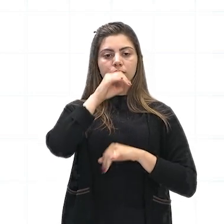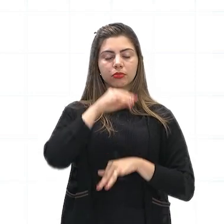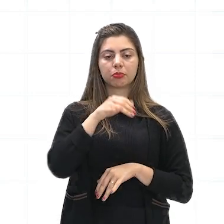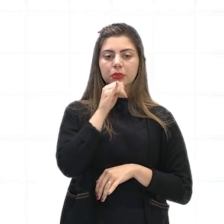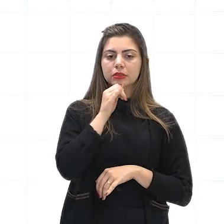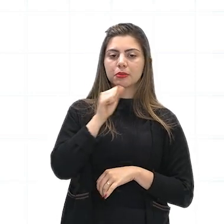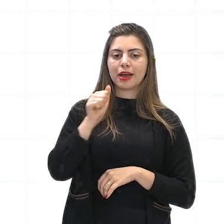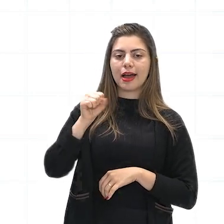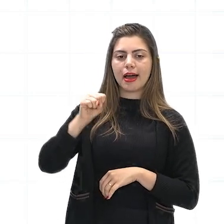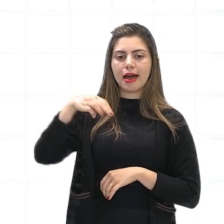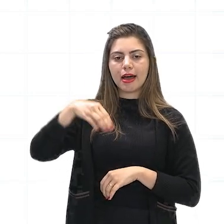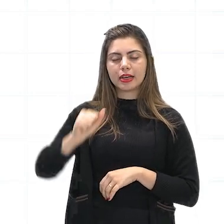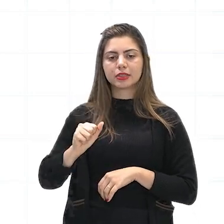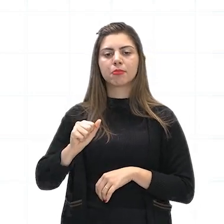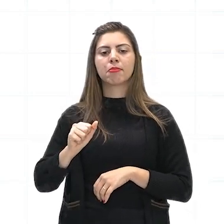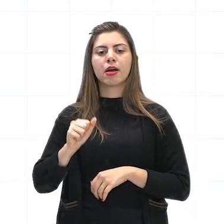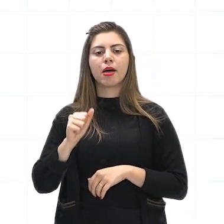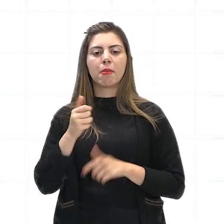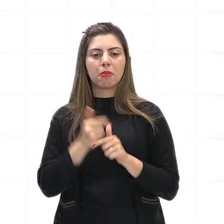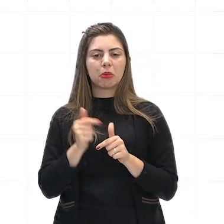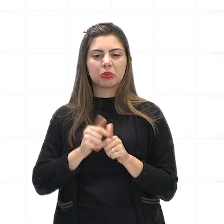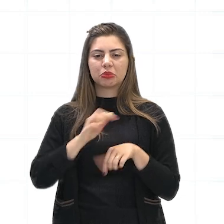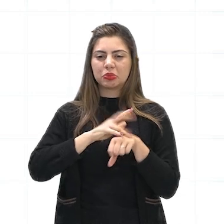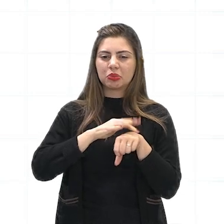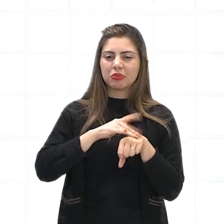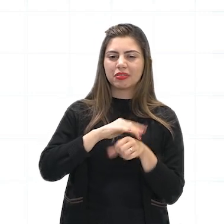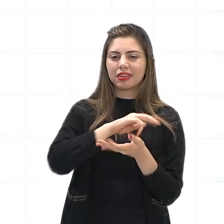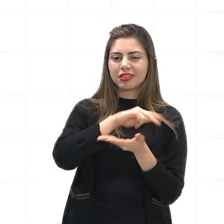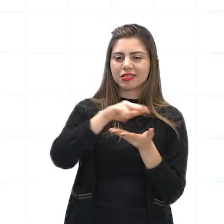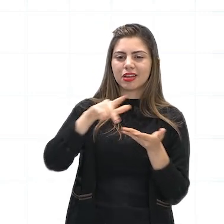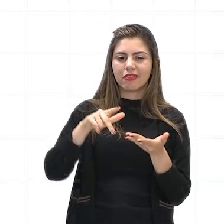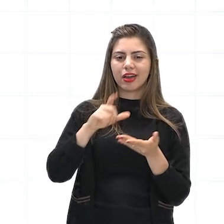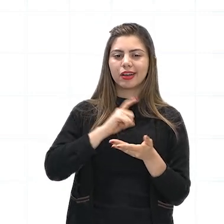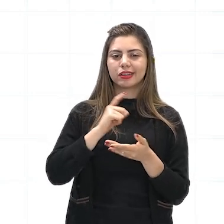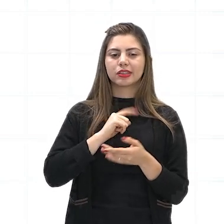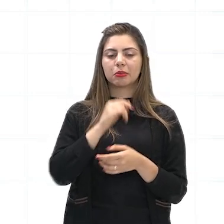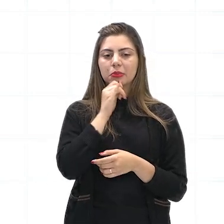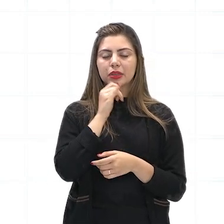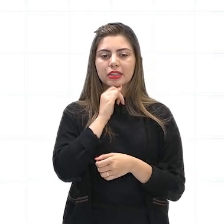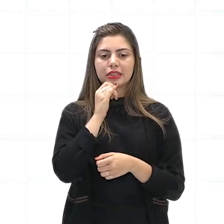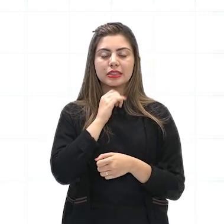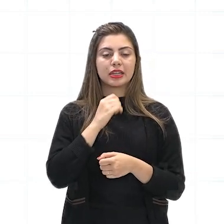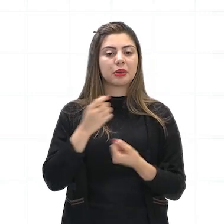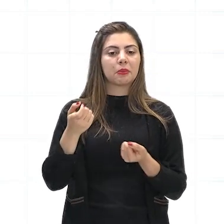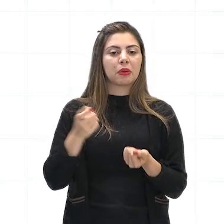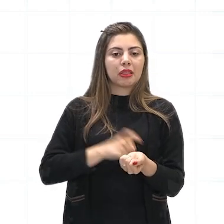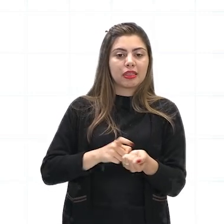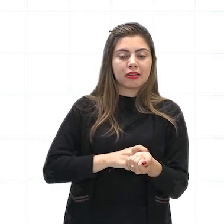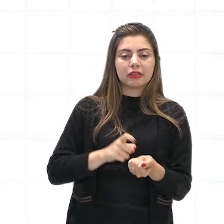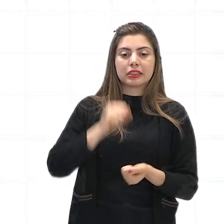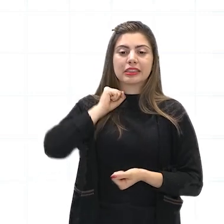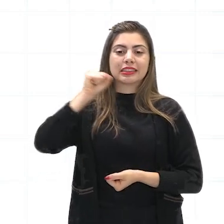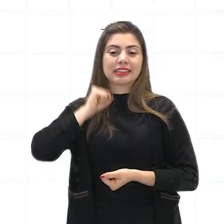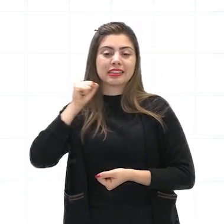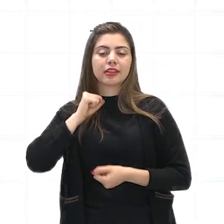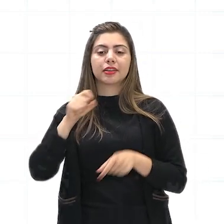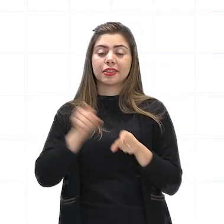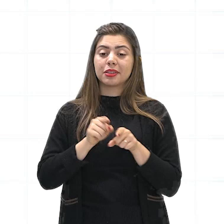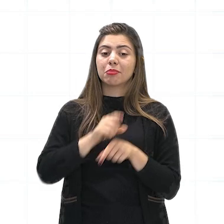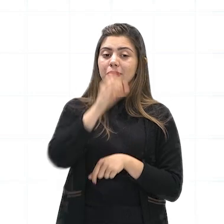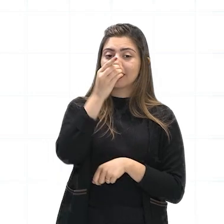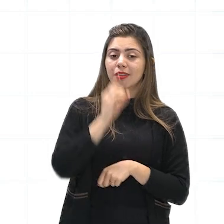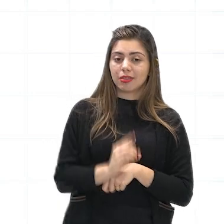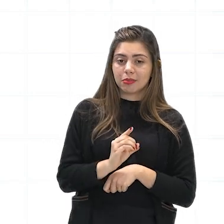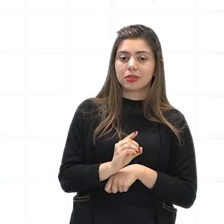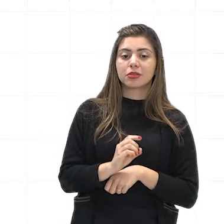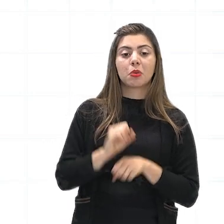como asma e bronquite e doenças psicossomáticas como ansiedade, estresse e até mesmo a